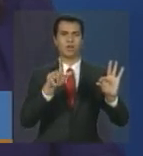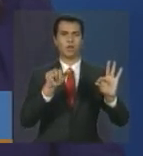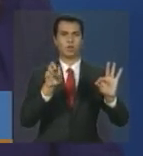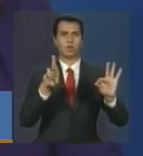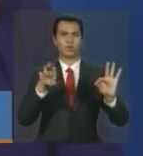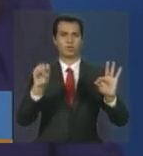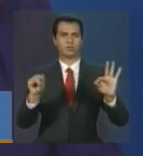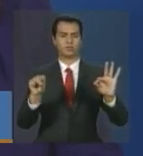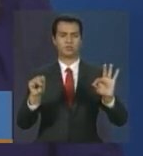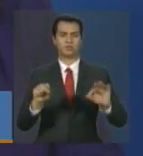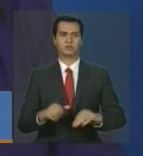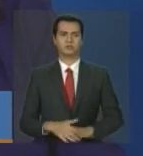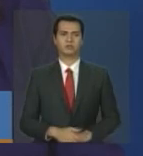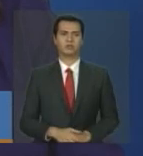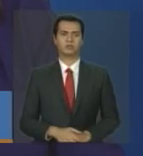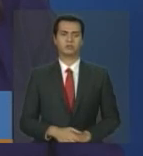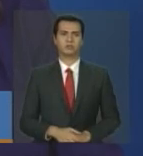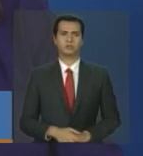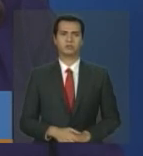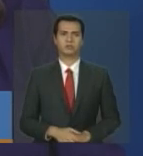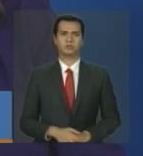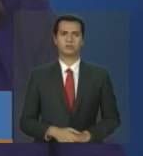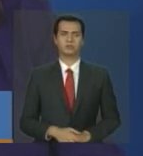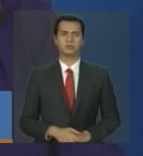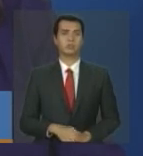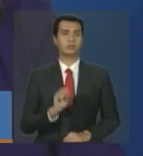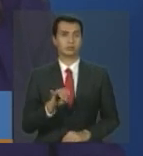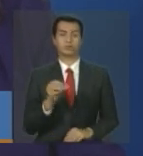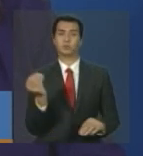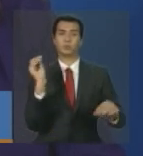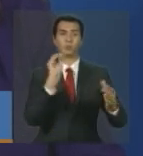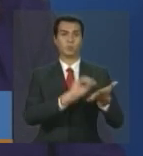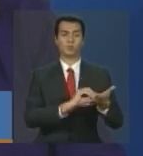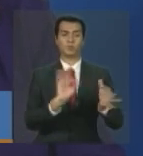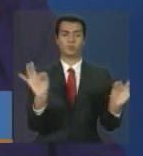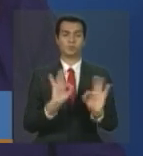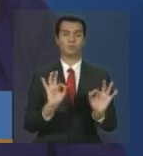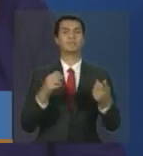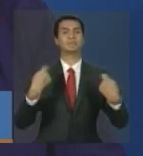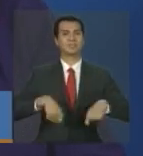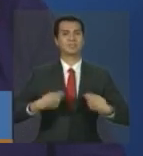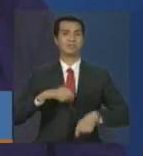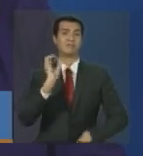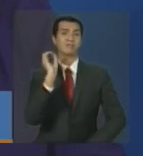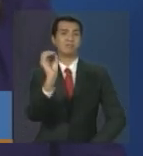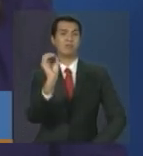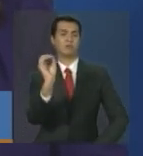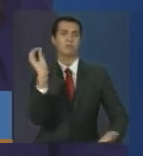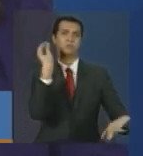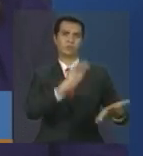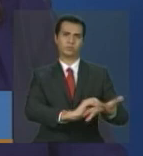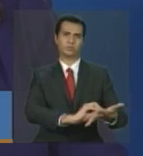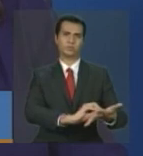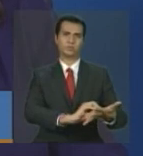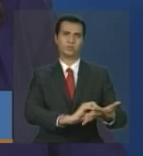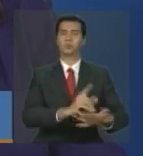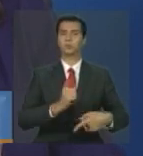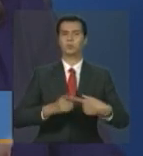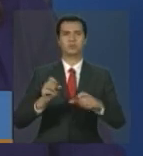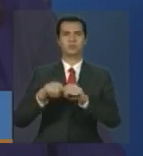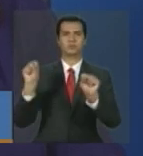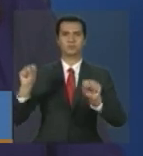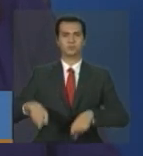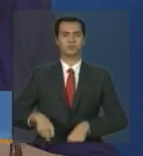valores mesmo que não tenha valor a ser preenchido é necessário preencher com zero porque senão o